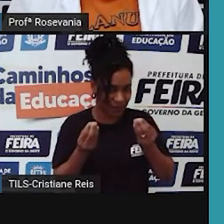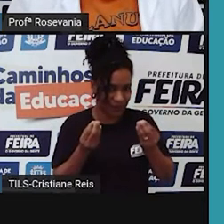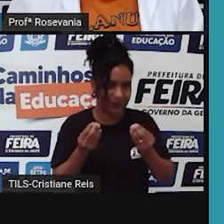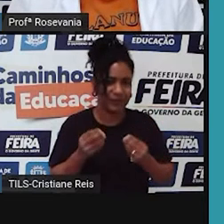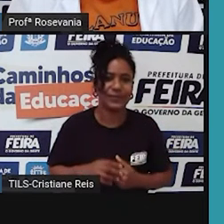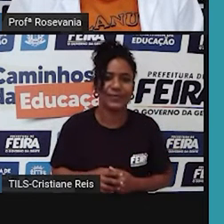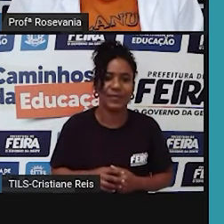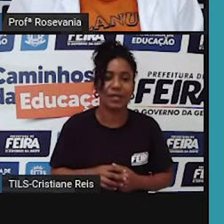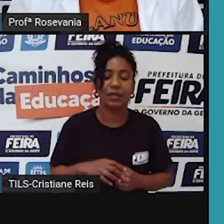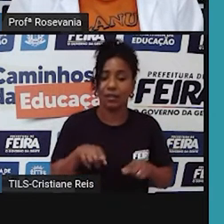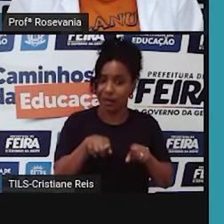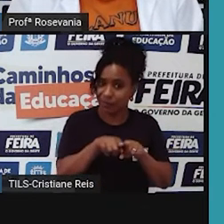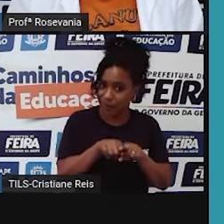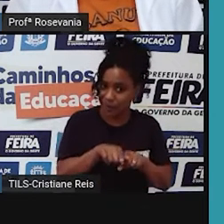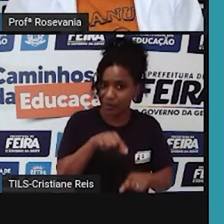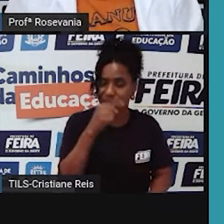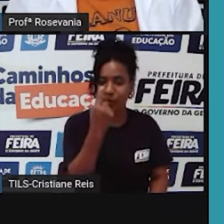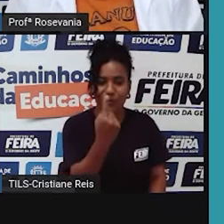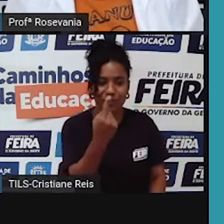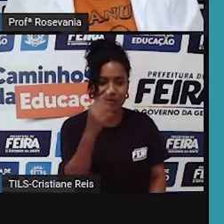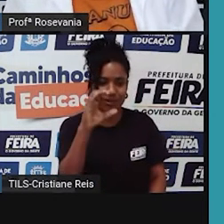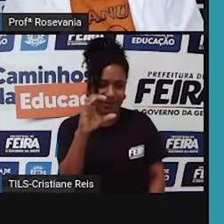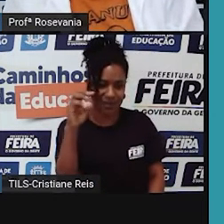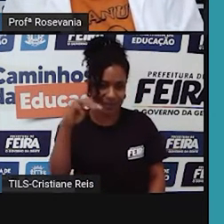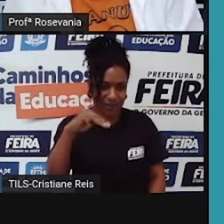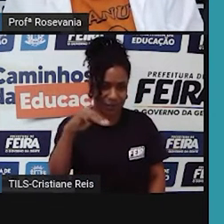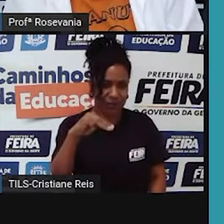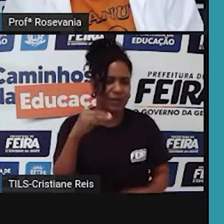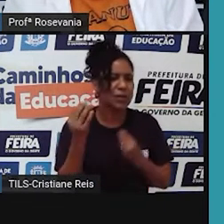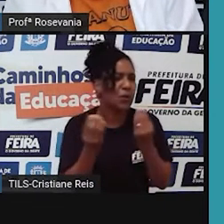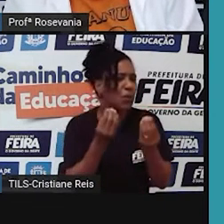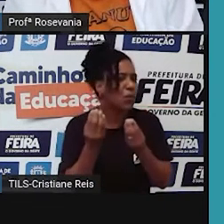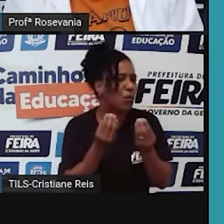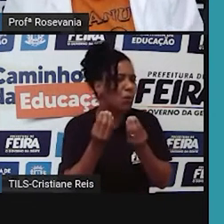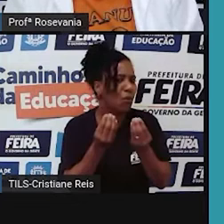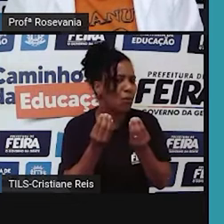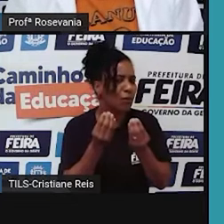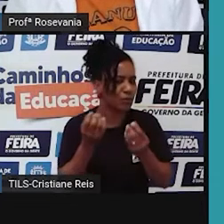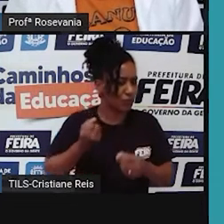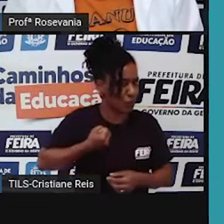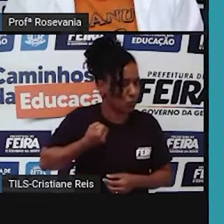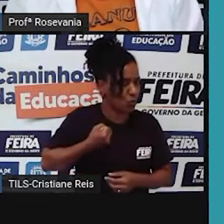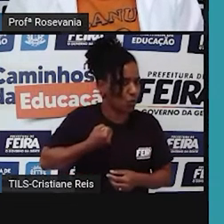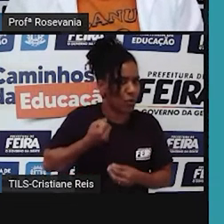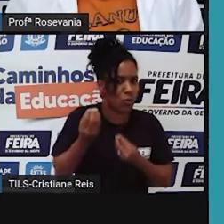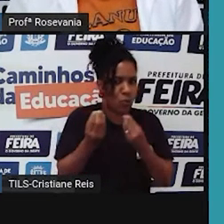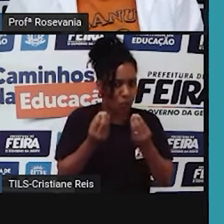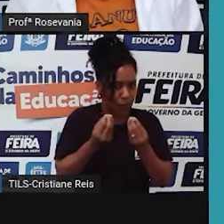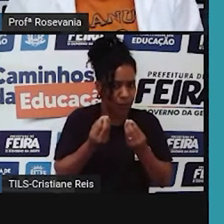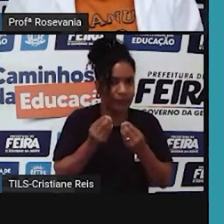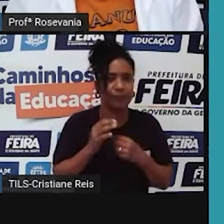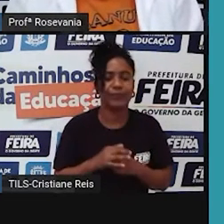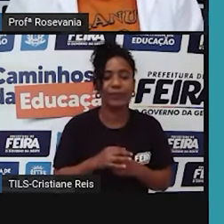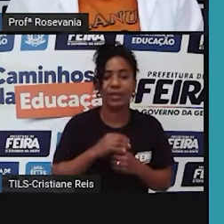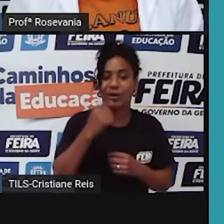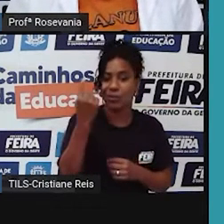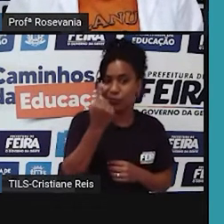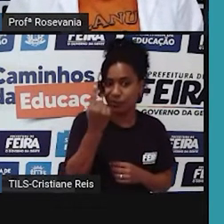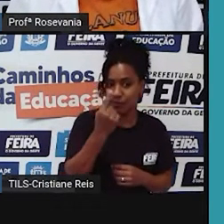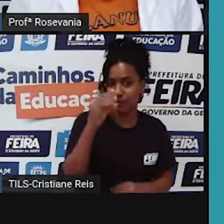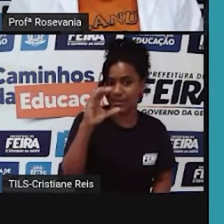ideia de 1 centímetro. Então, como é que eu vou ler isso aqui? Eu vou ler assim: 1 centímetro